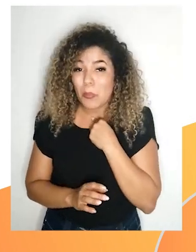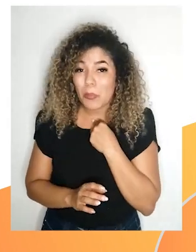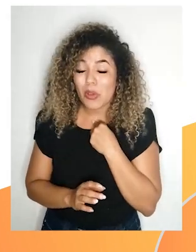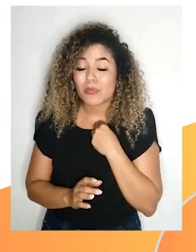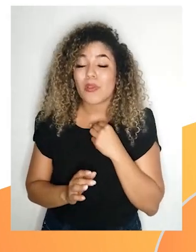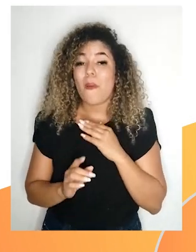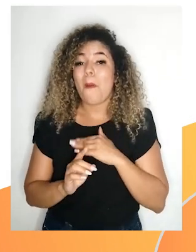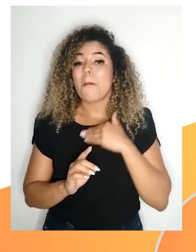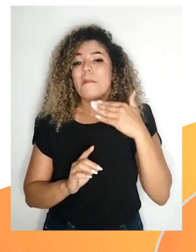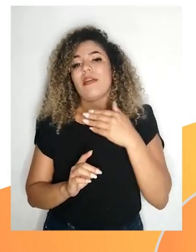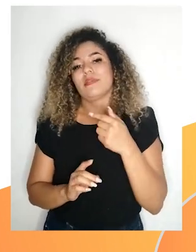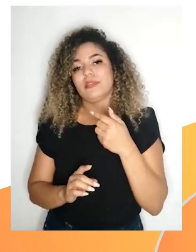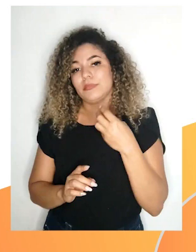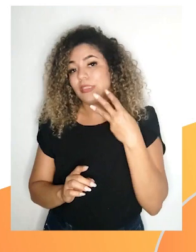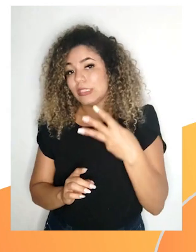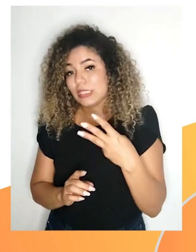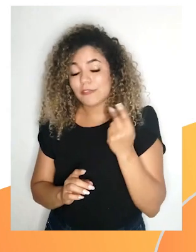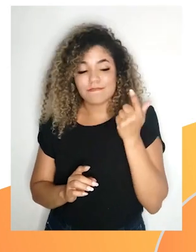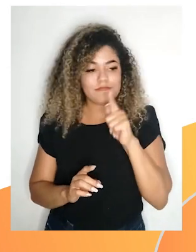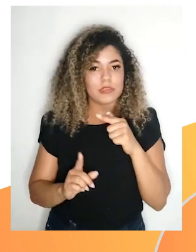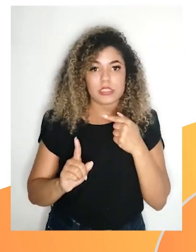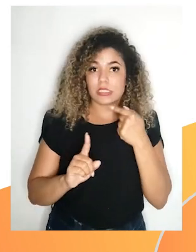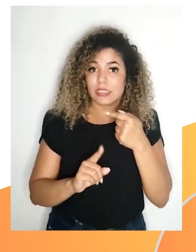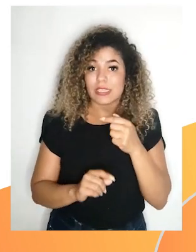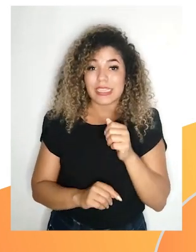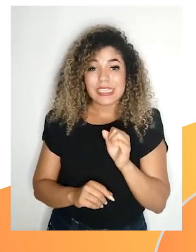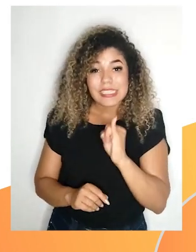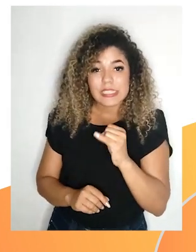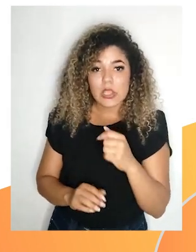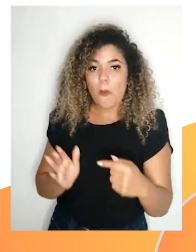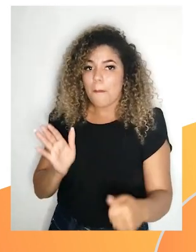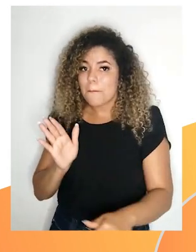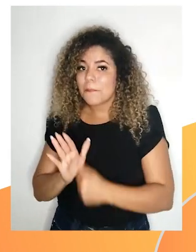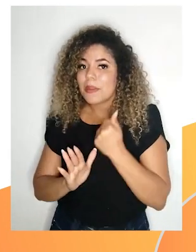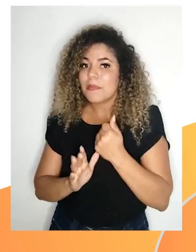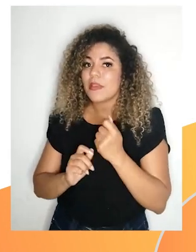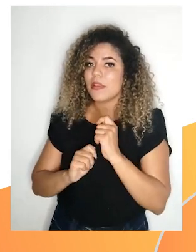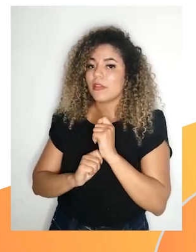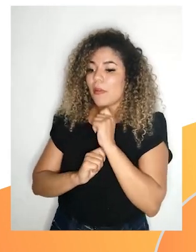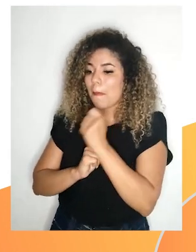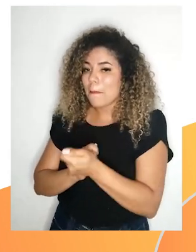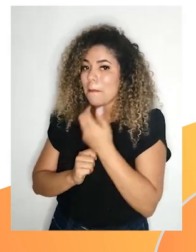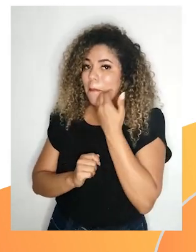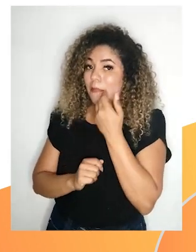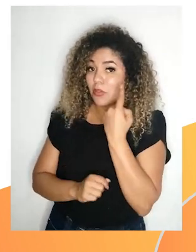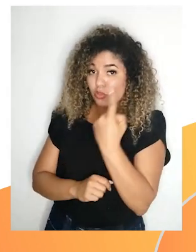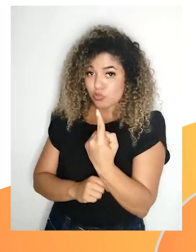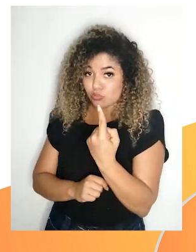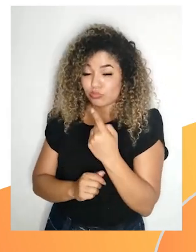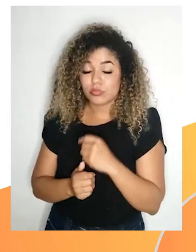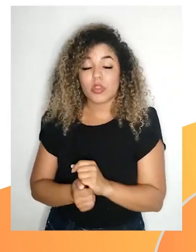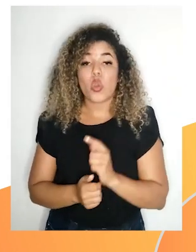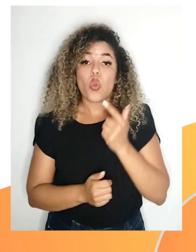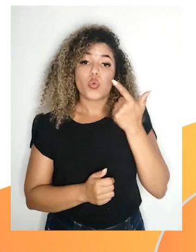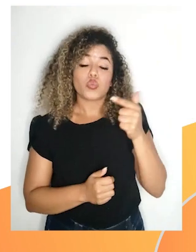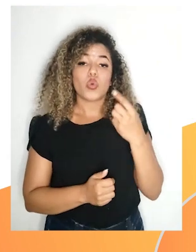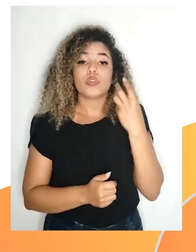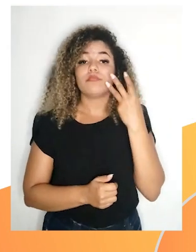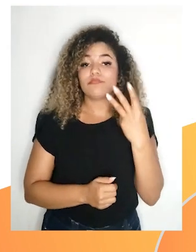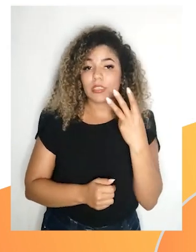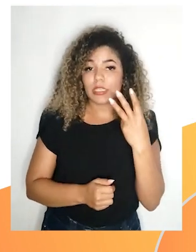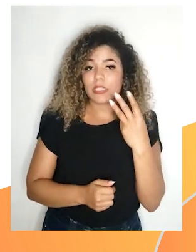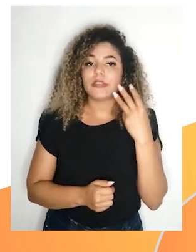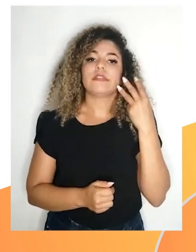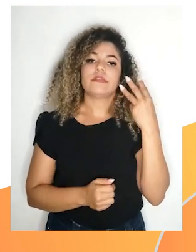valor máximo é 3 e não vai chegar a 7. Então, se o primeiro peixe for 1, o segundo peixe for 3,